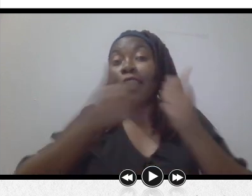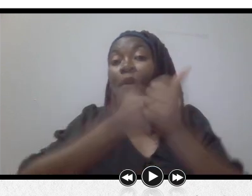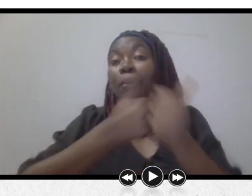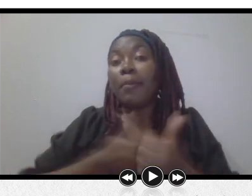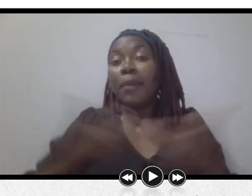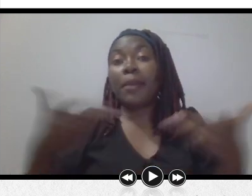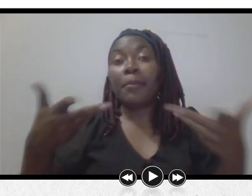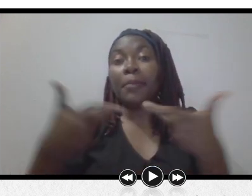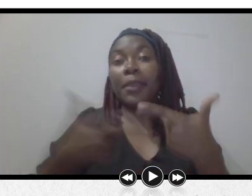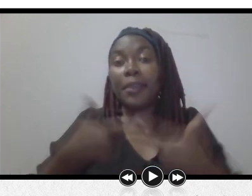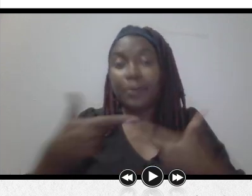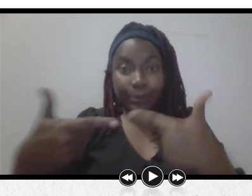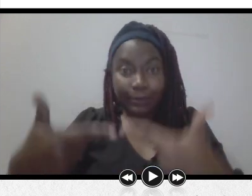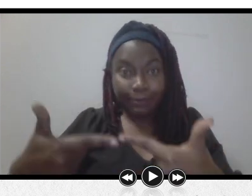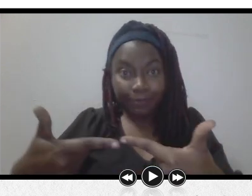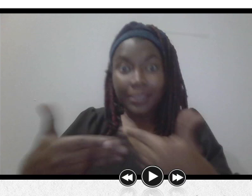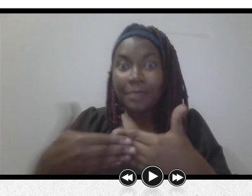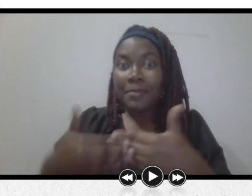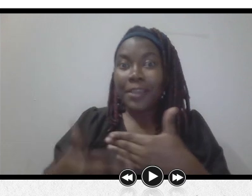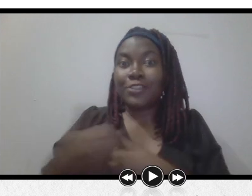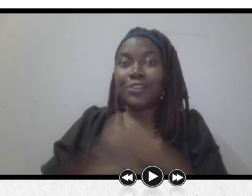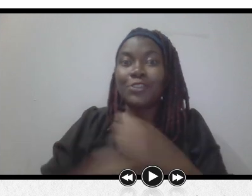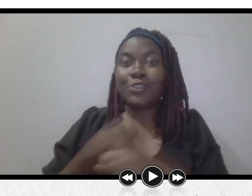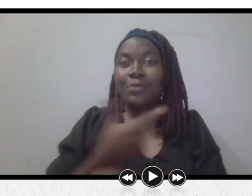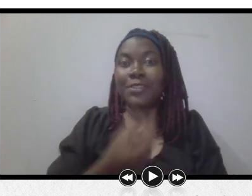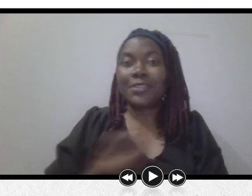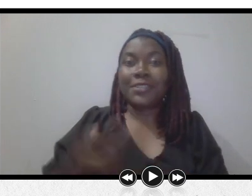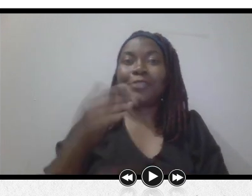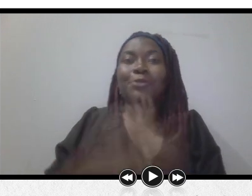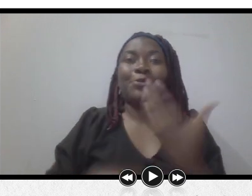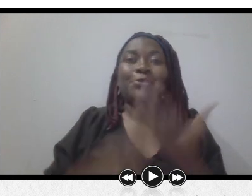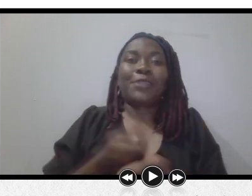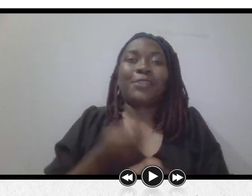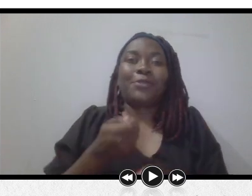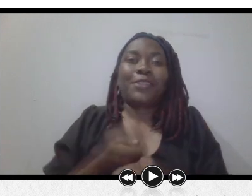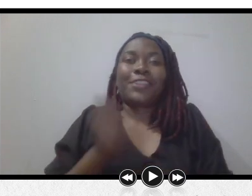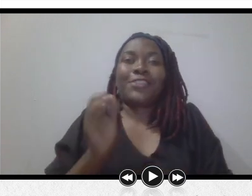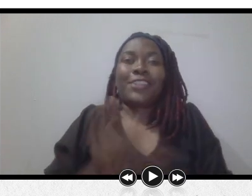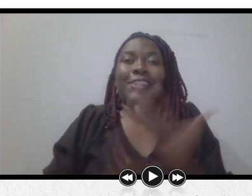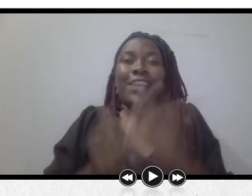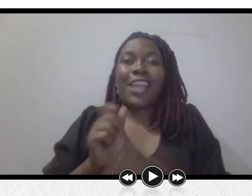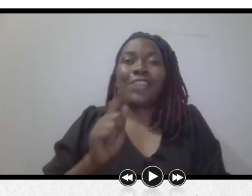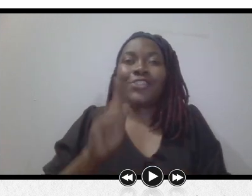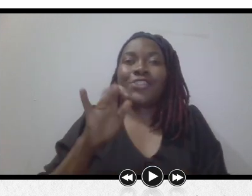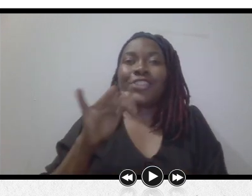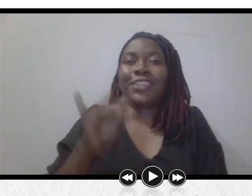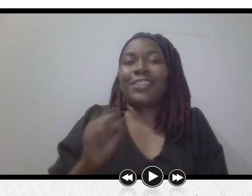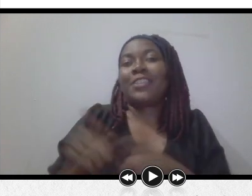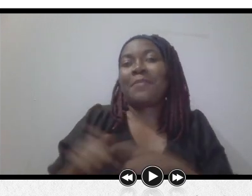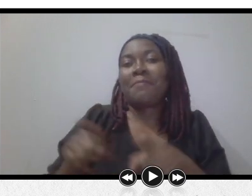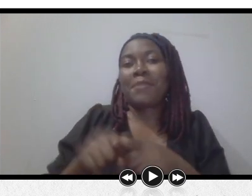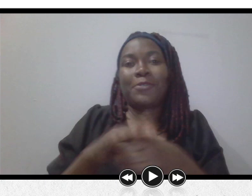da qualidade dos serviços. A partir de 2007, surge essa obrigatoriedade da criação de agências também para o